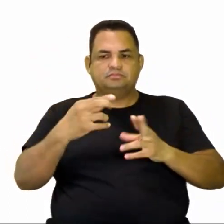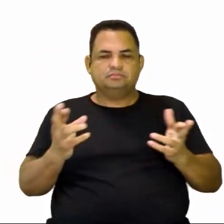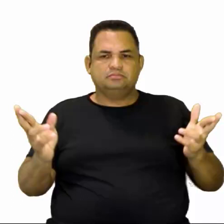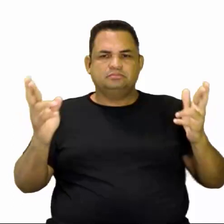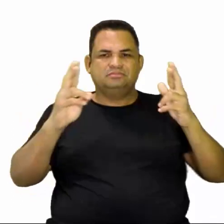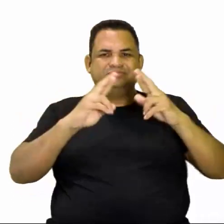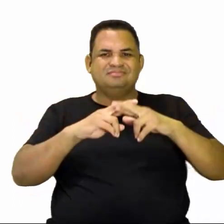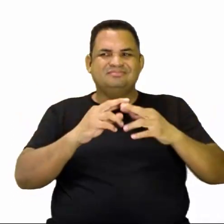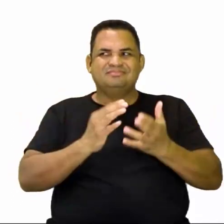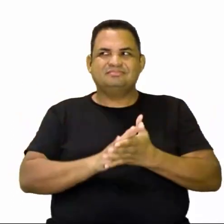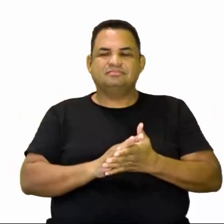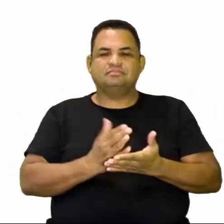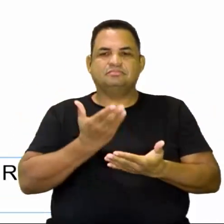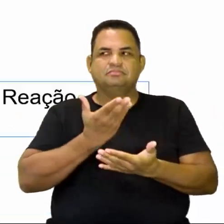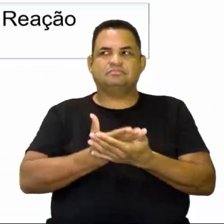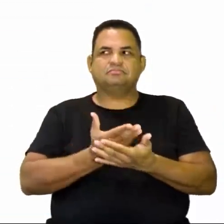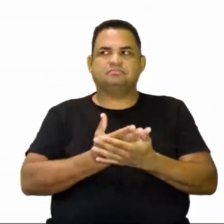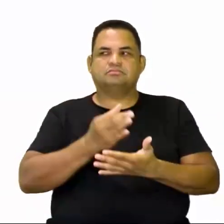nesta aula, tá certo?